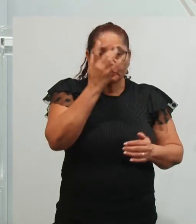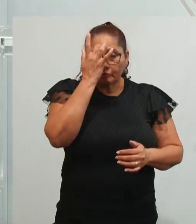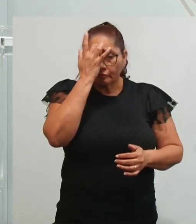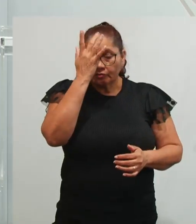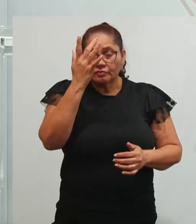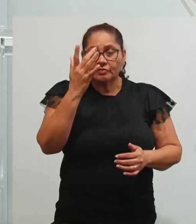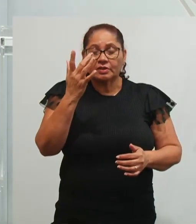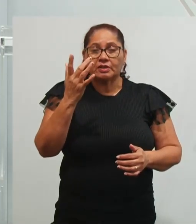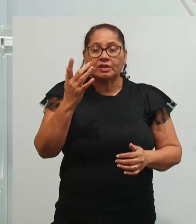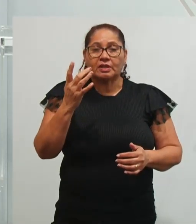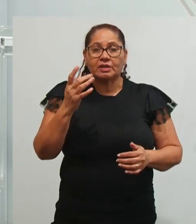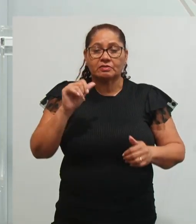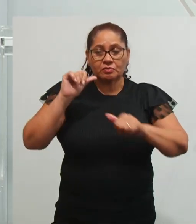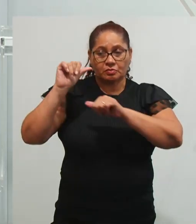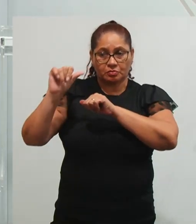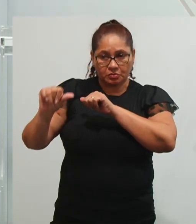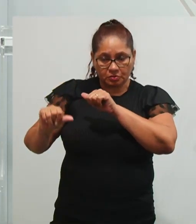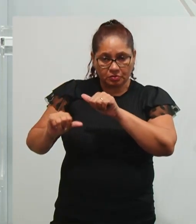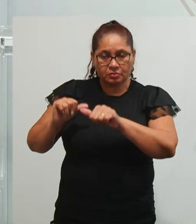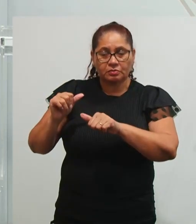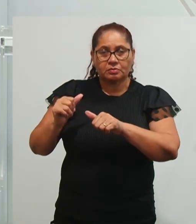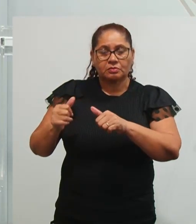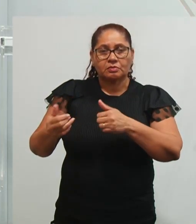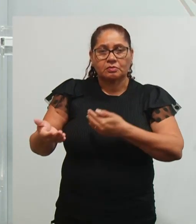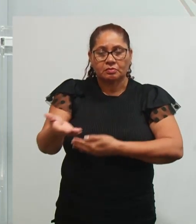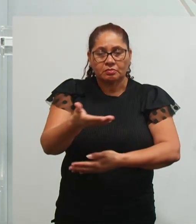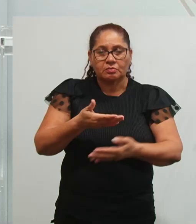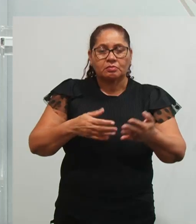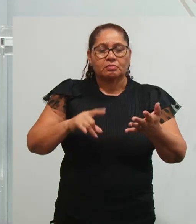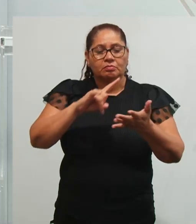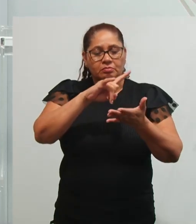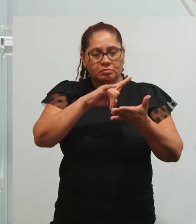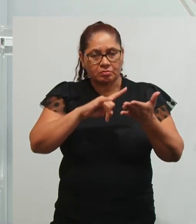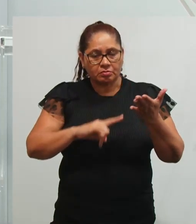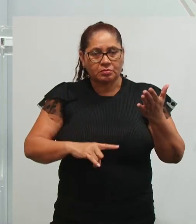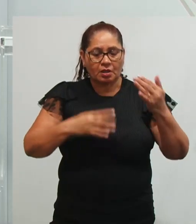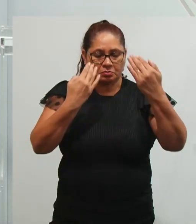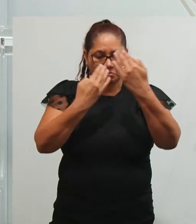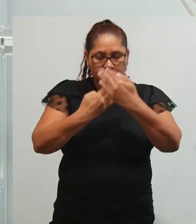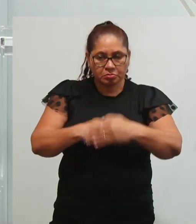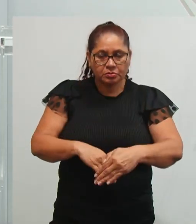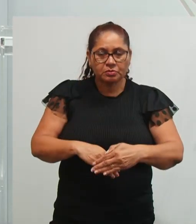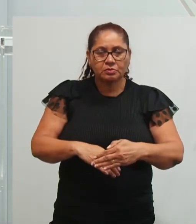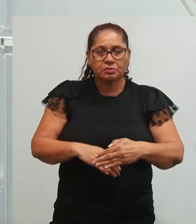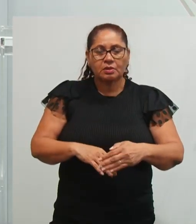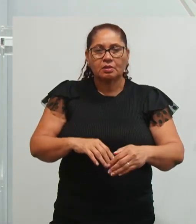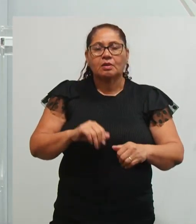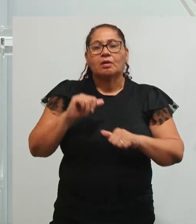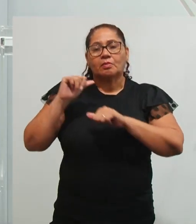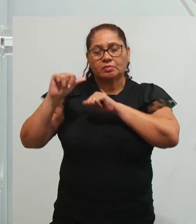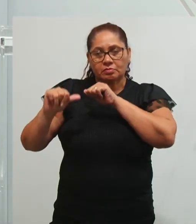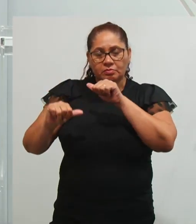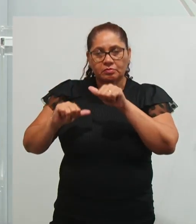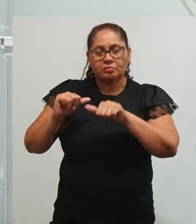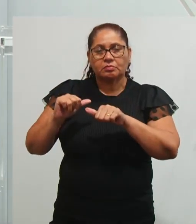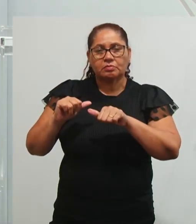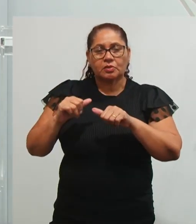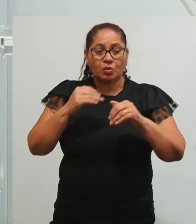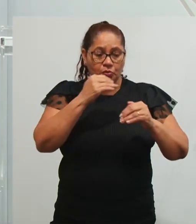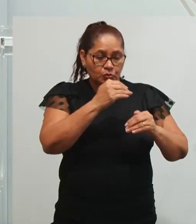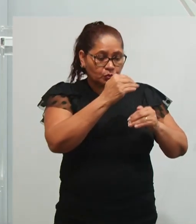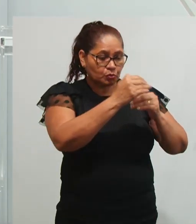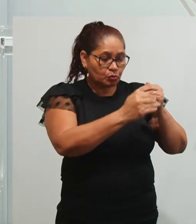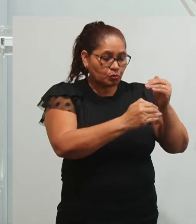a transposição da avaliação enquanto exame, prova, um momento estanque, para a avaliação enquanto